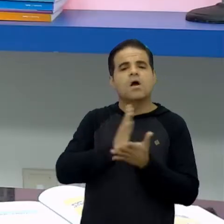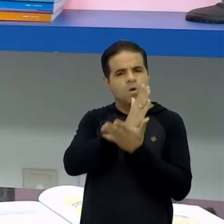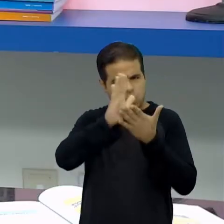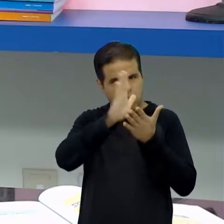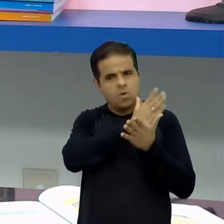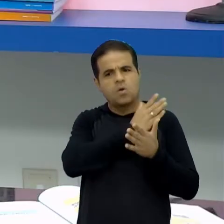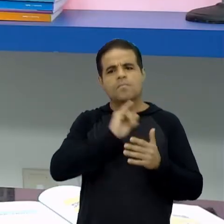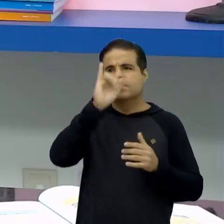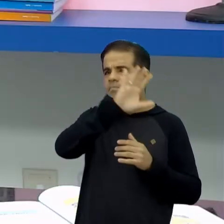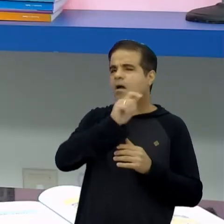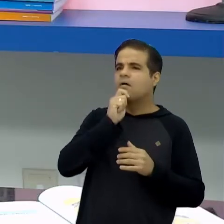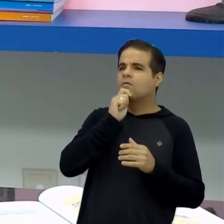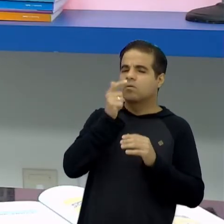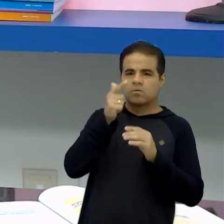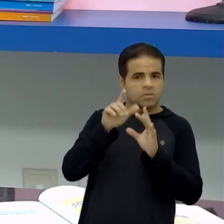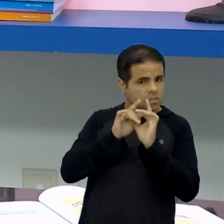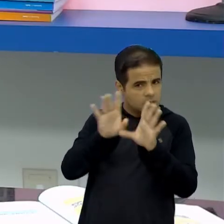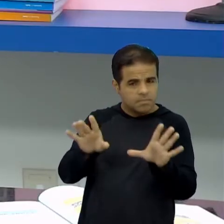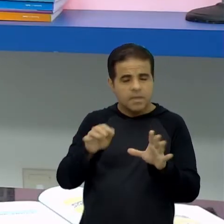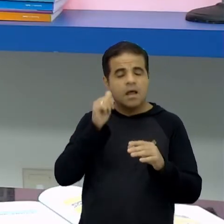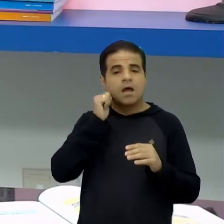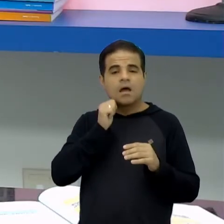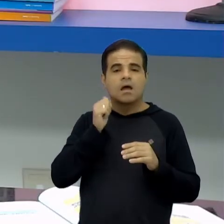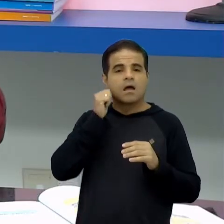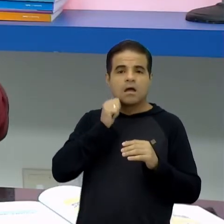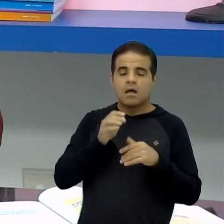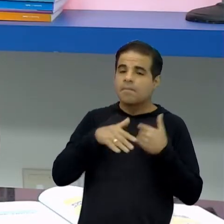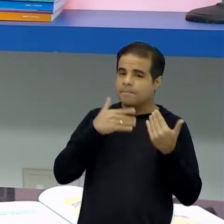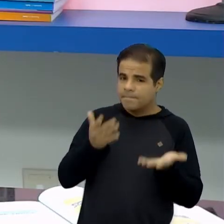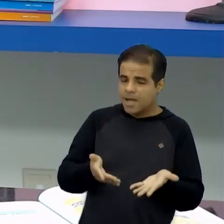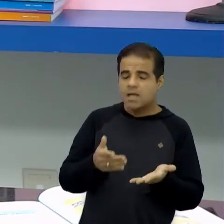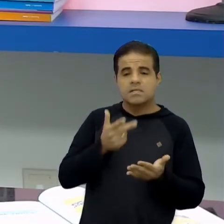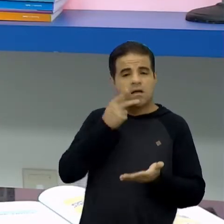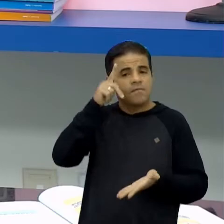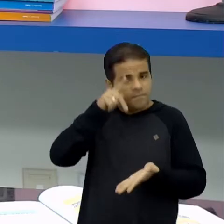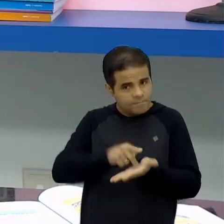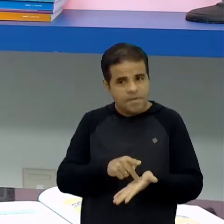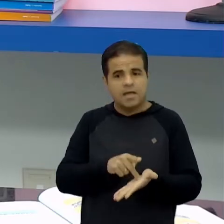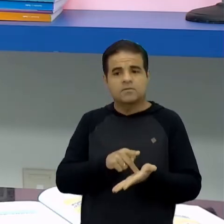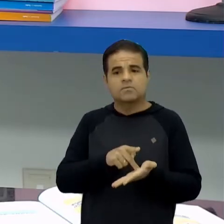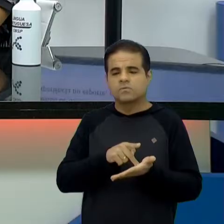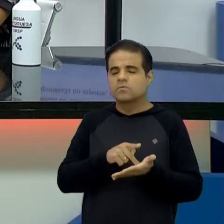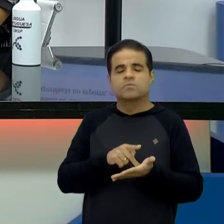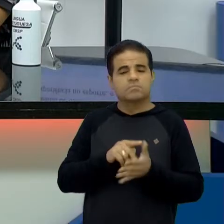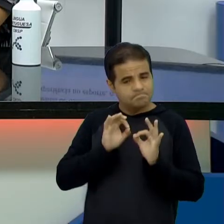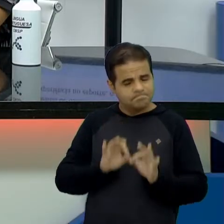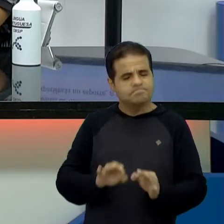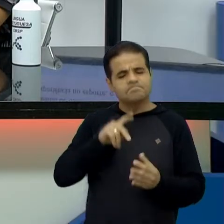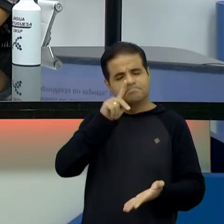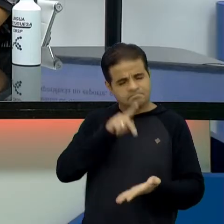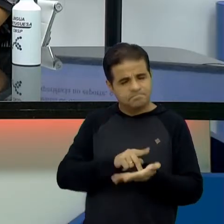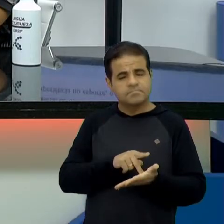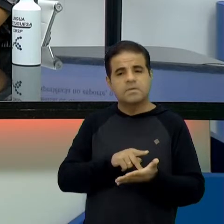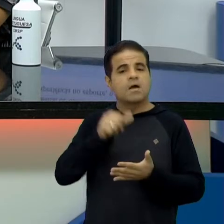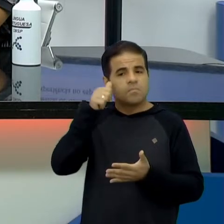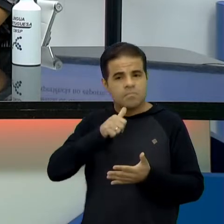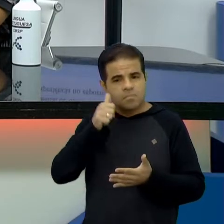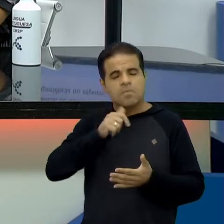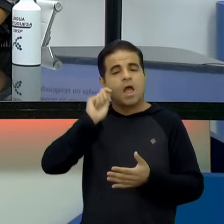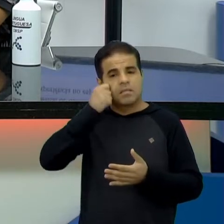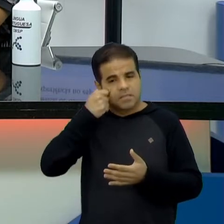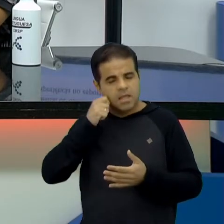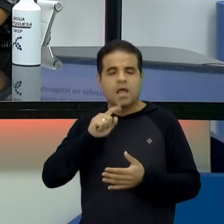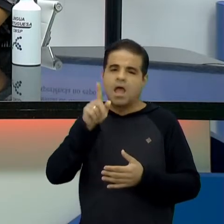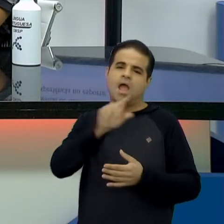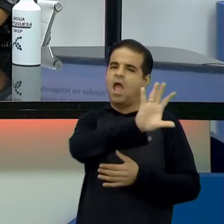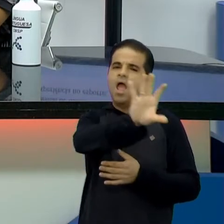imagens que não são liberadas, Mas, gente, isso é fato. Fato. E é a mulher negra, né, que ele está